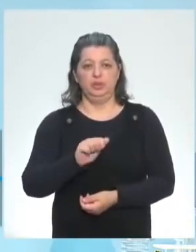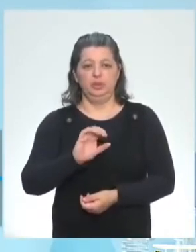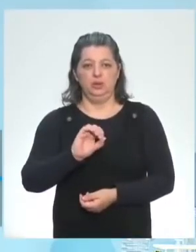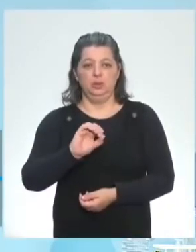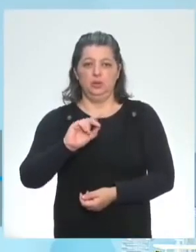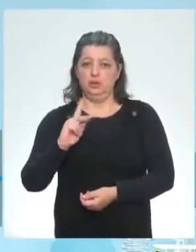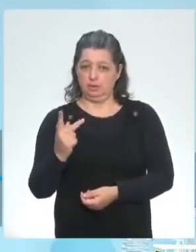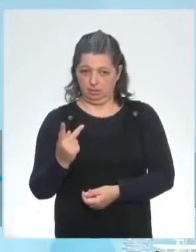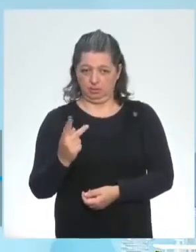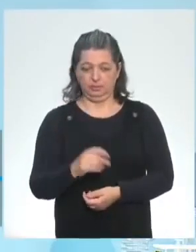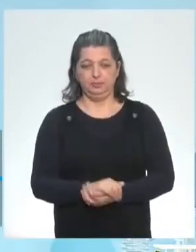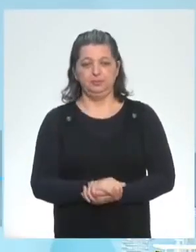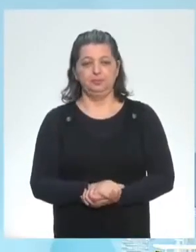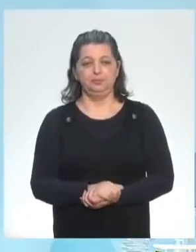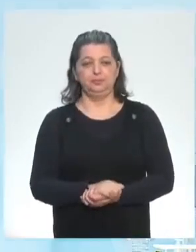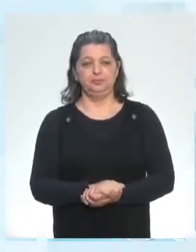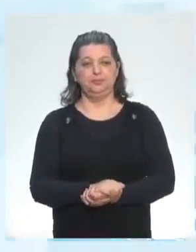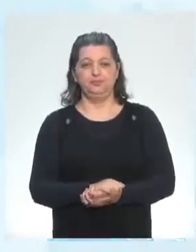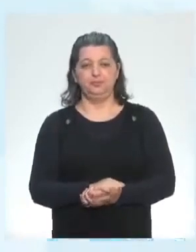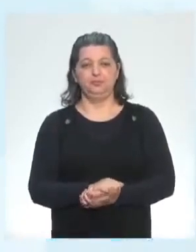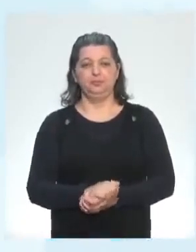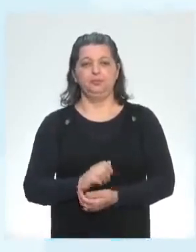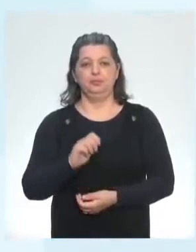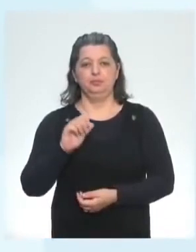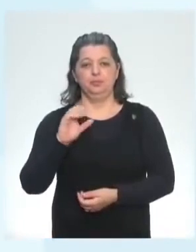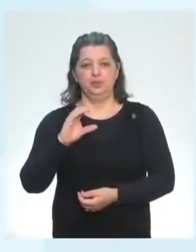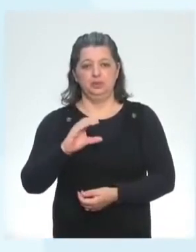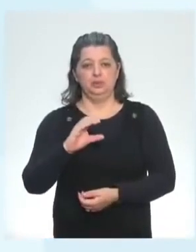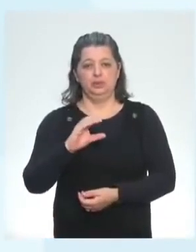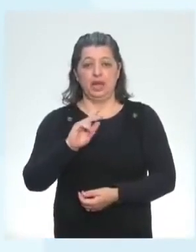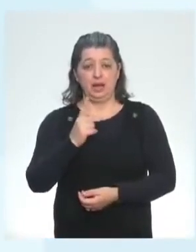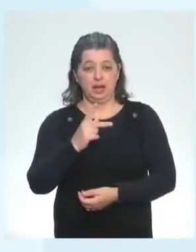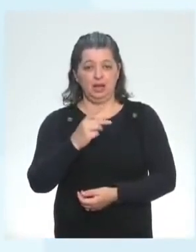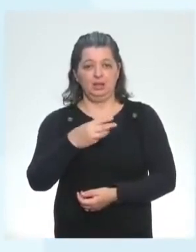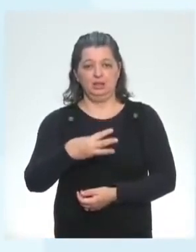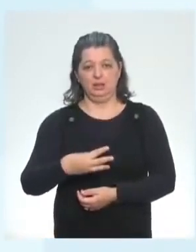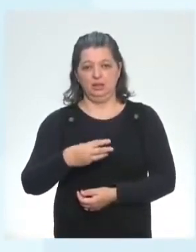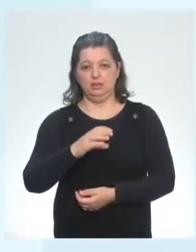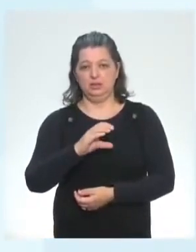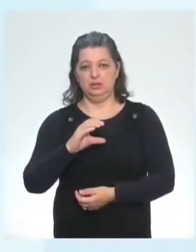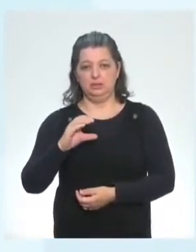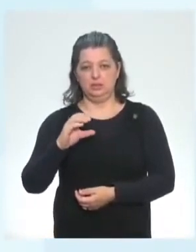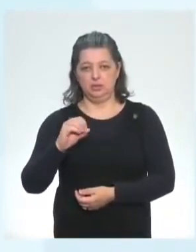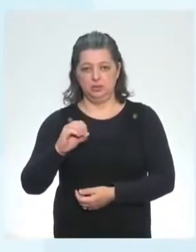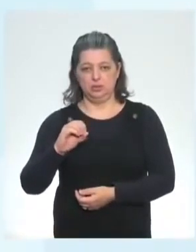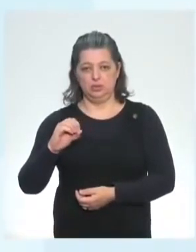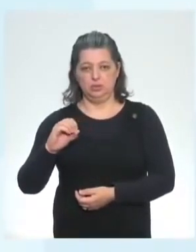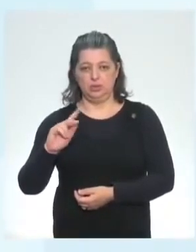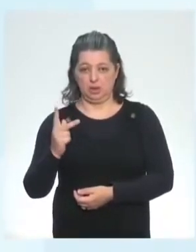soda cáustica, o ácido acético ou vinagre.